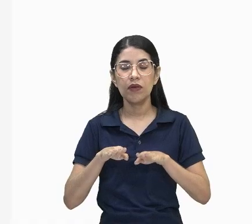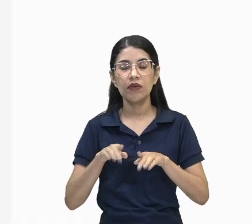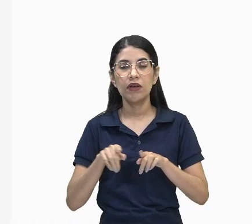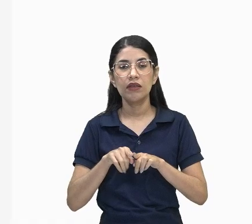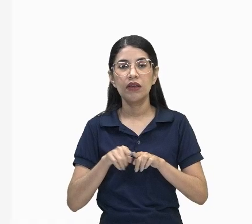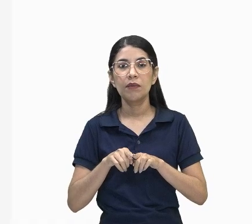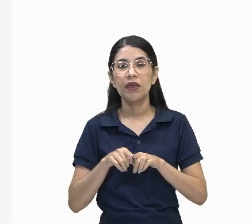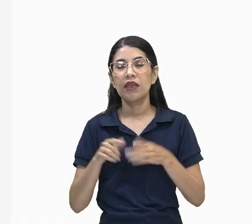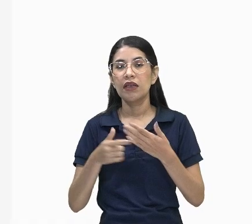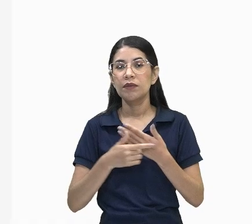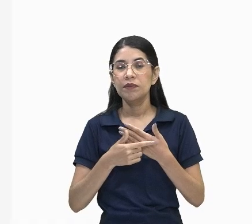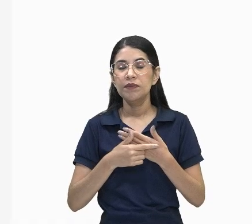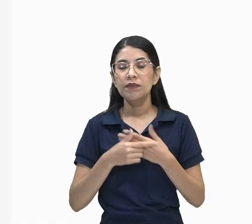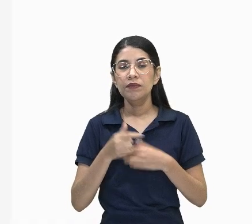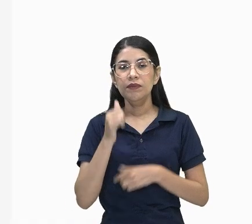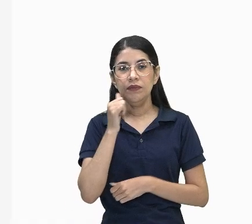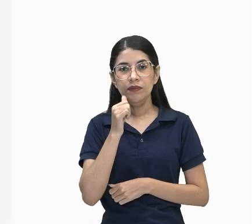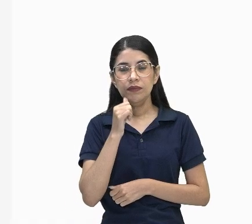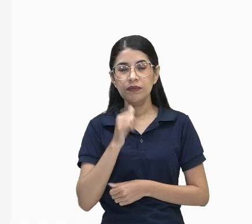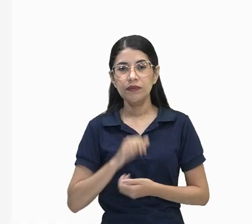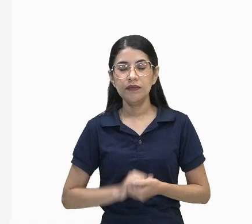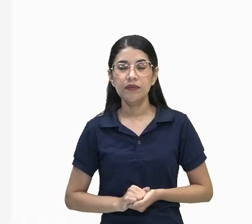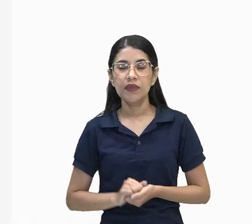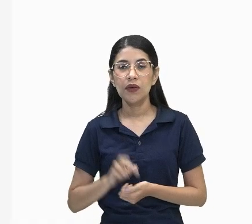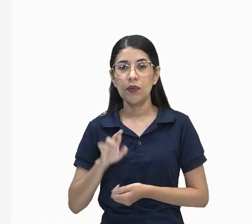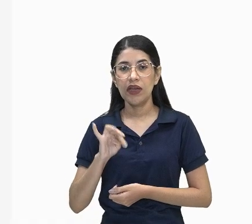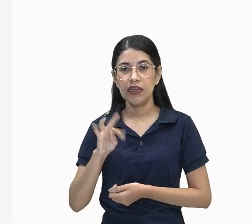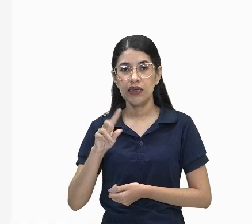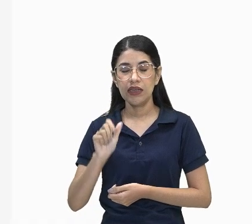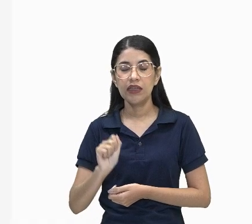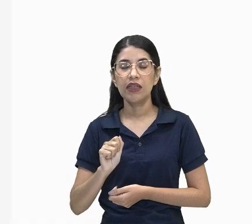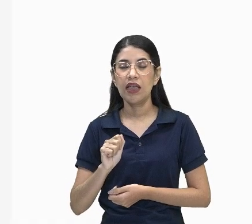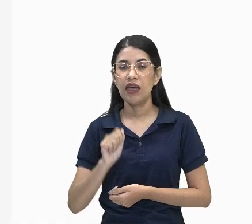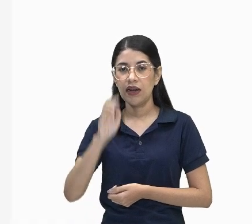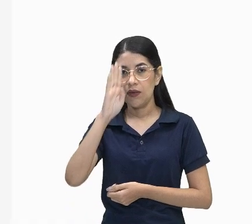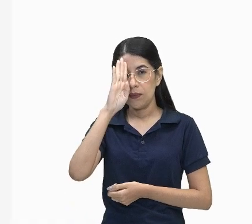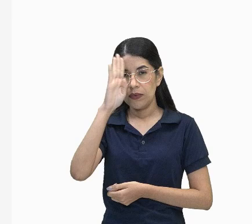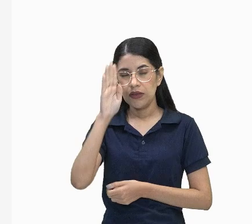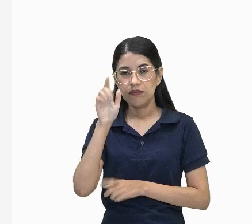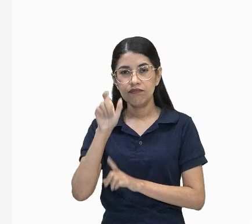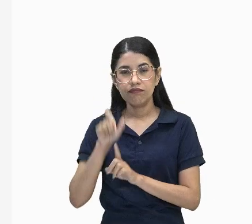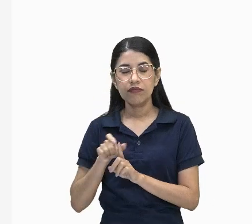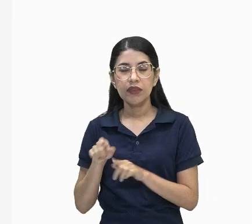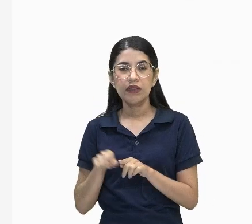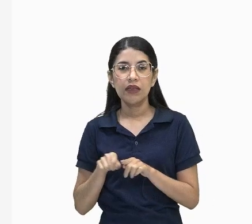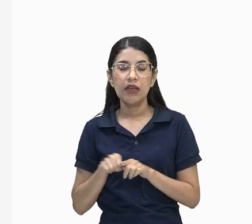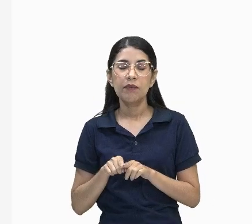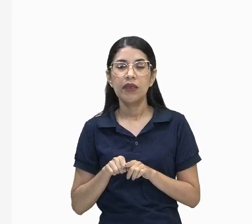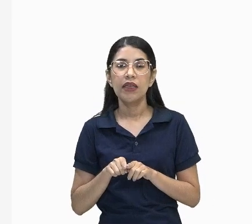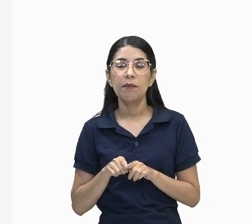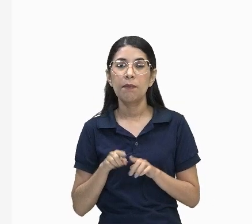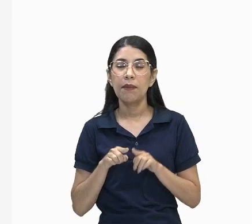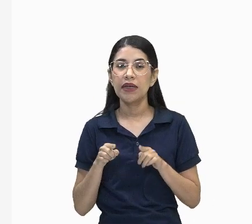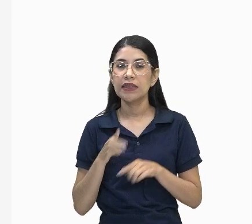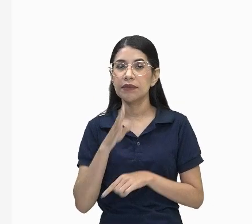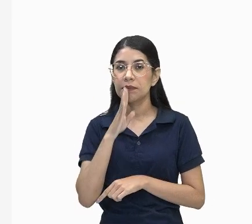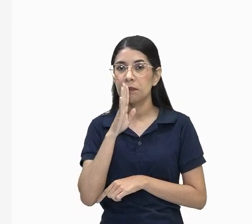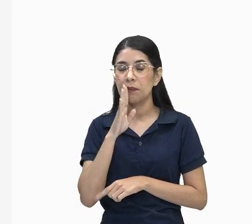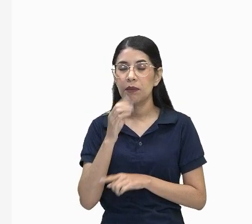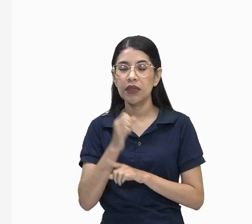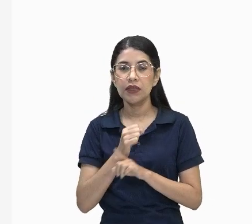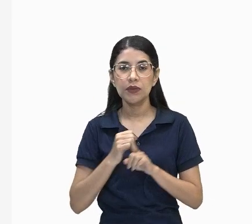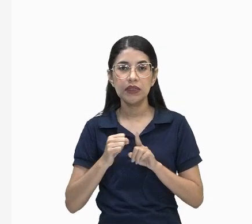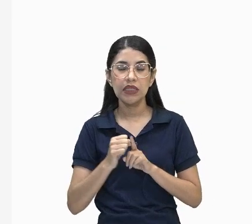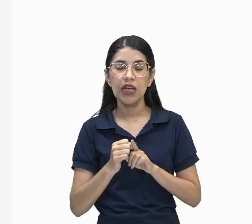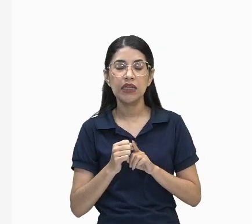mulher. Então, Rita, mesmo sendo peça central do enredo, ela é silenciada pela sociedade e,